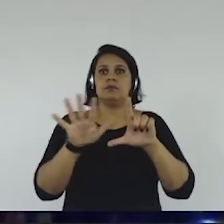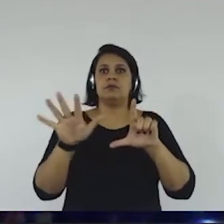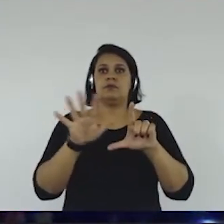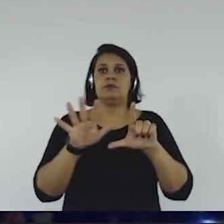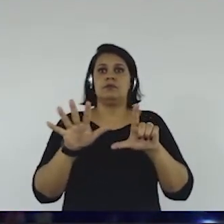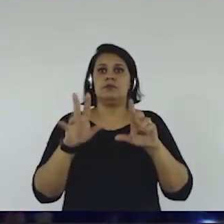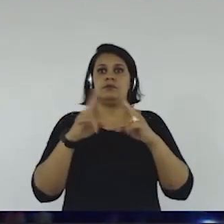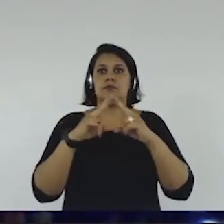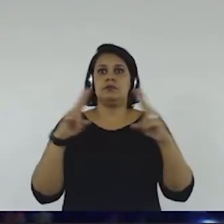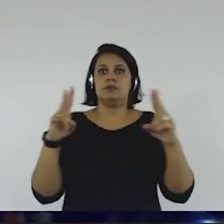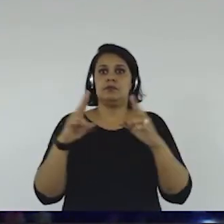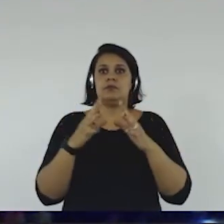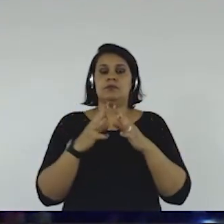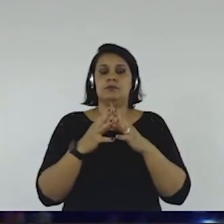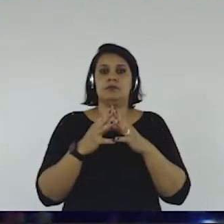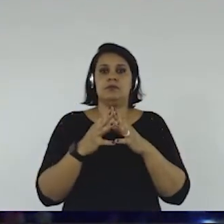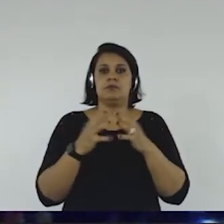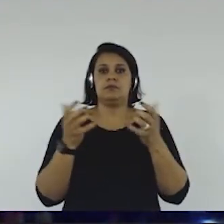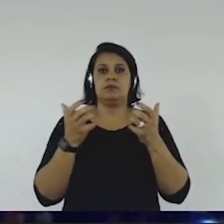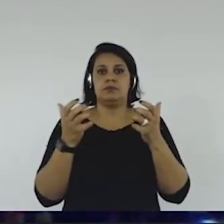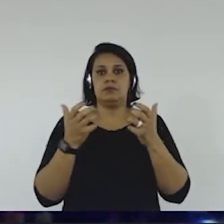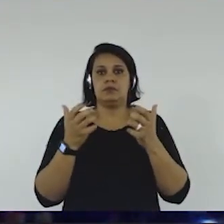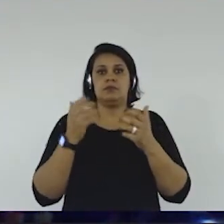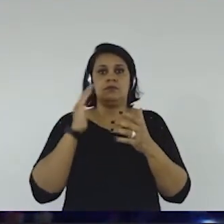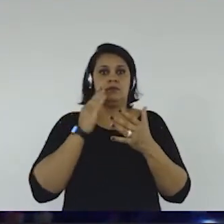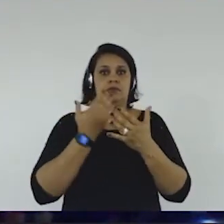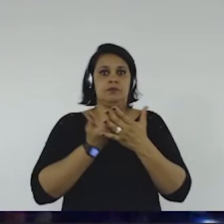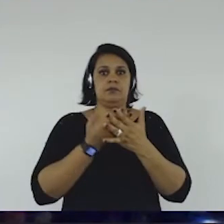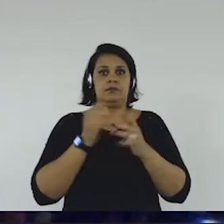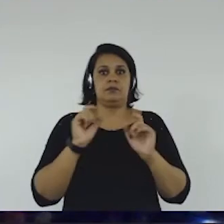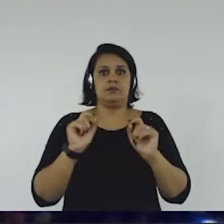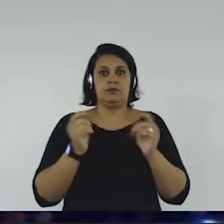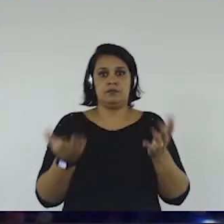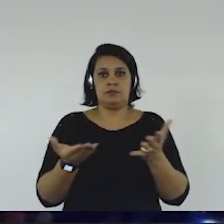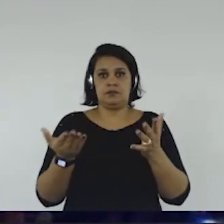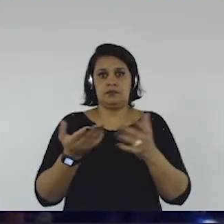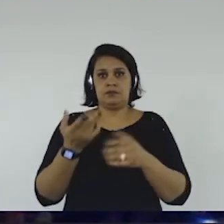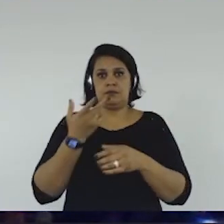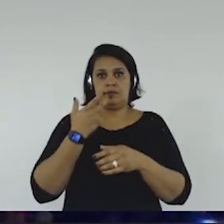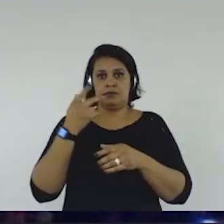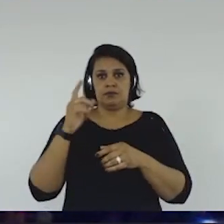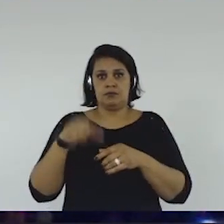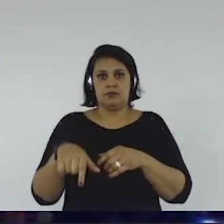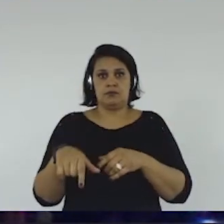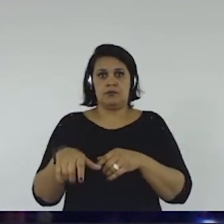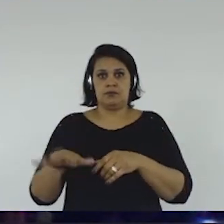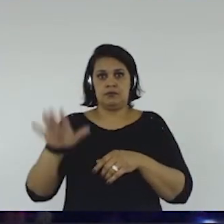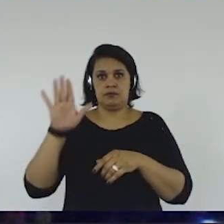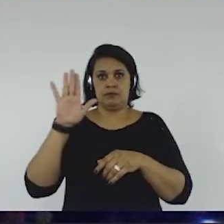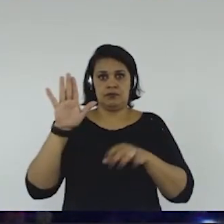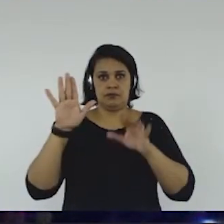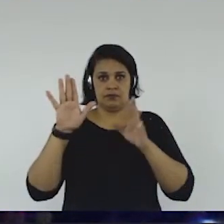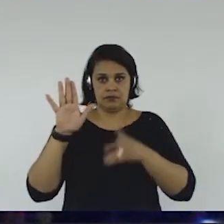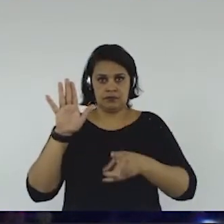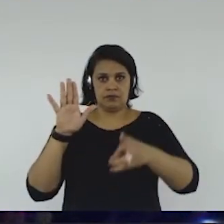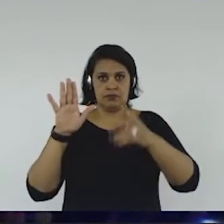virtuais. Eu quero crer que a palavra de ordem daqui para frente para os centros de mediação